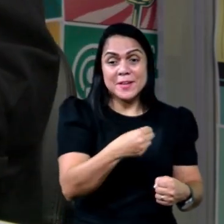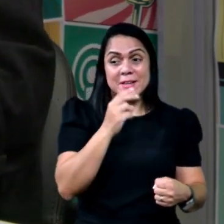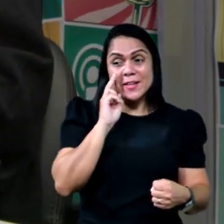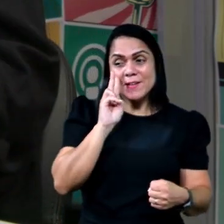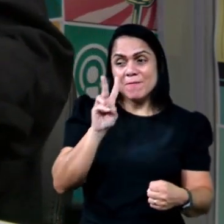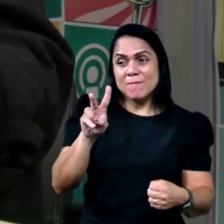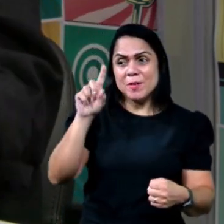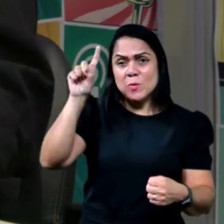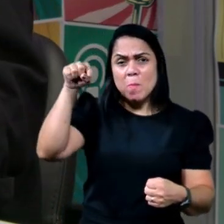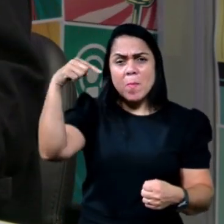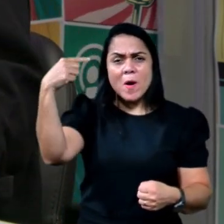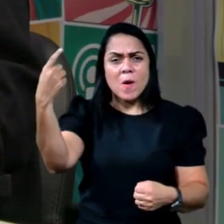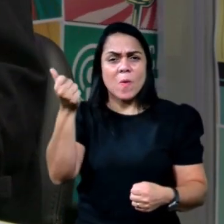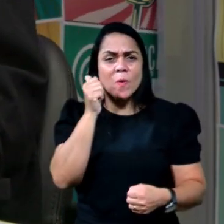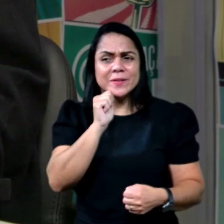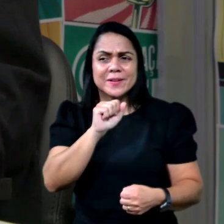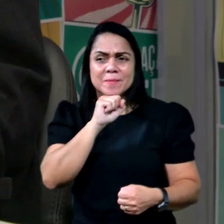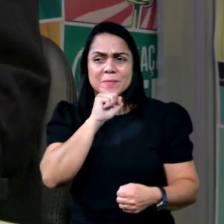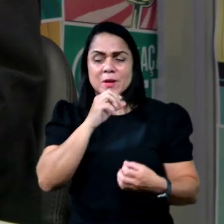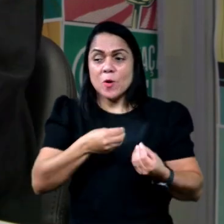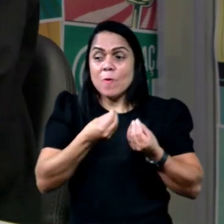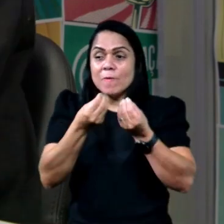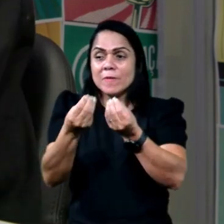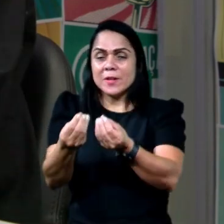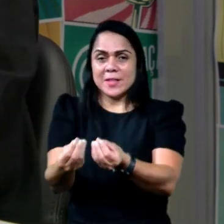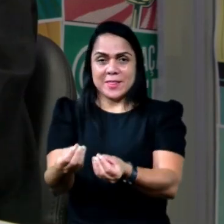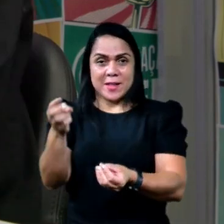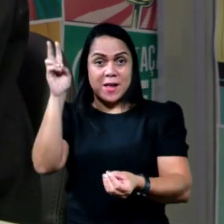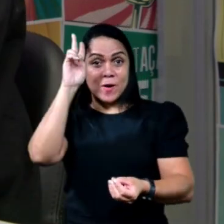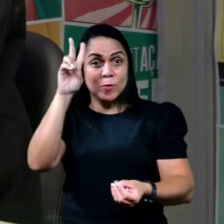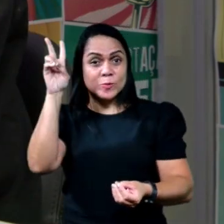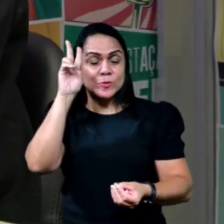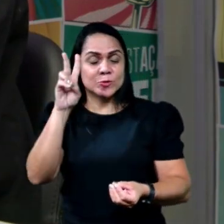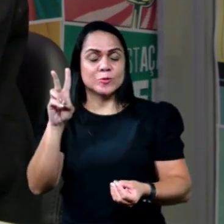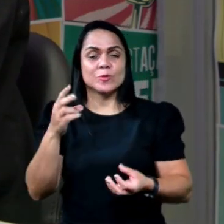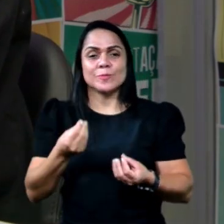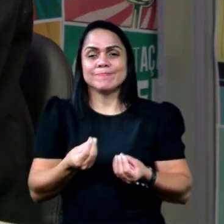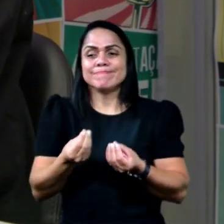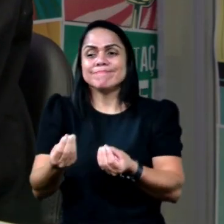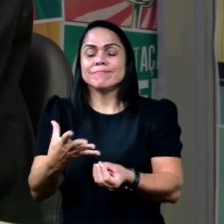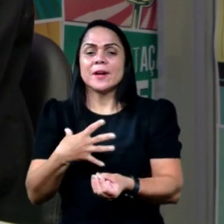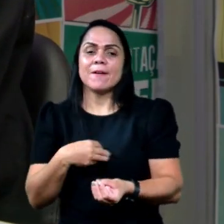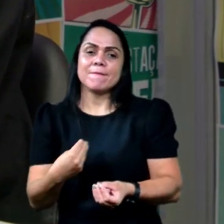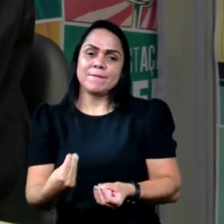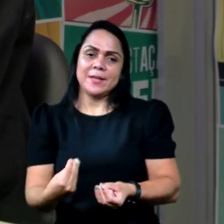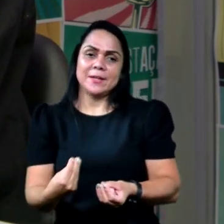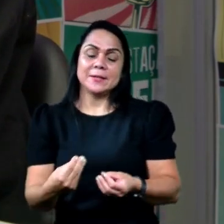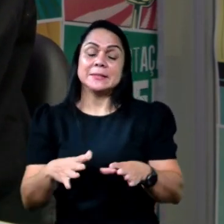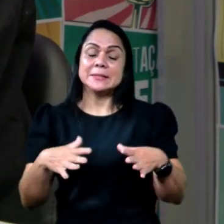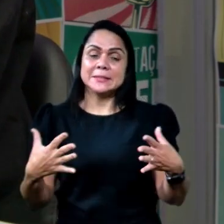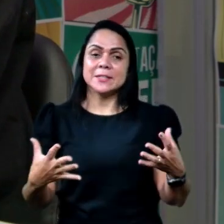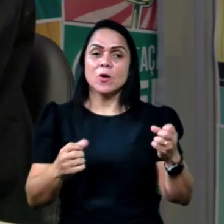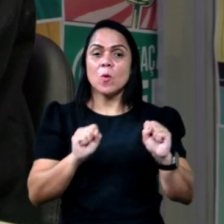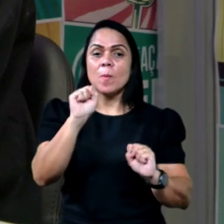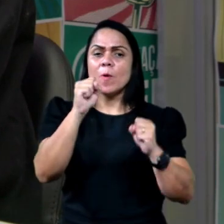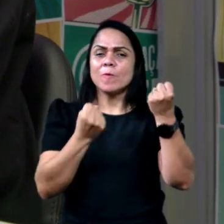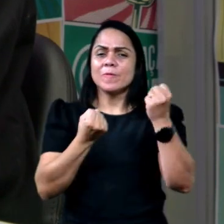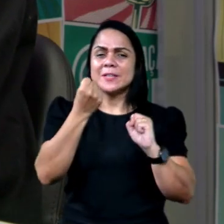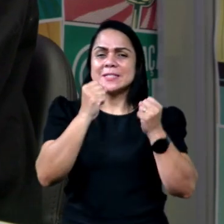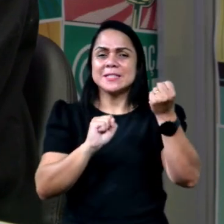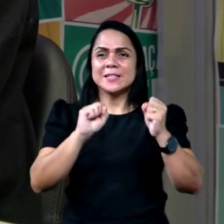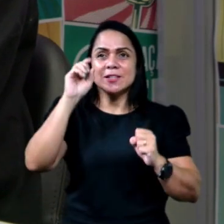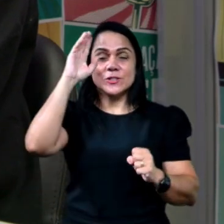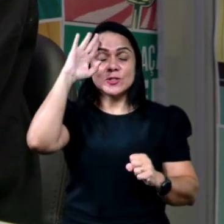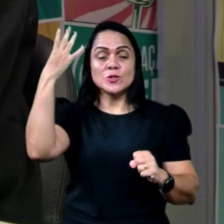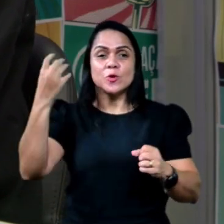pudesse ofertar algum sonho para a filha dela. E aí surgiu a Pequena Fábrica de Sonhos, que nada mais é do que uma oficina de sonhos, onde